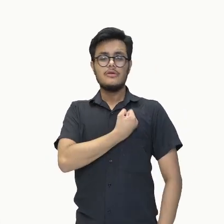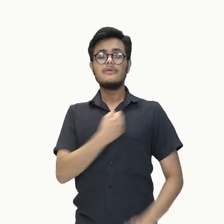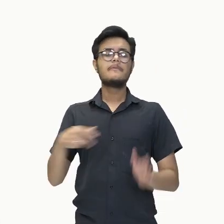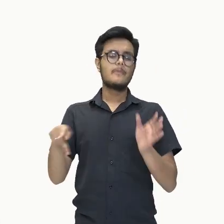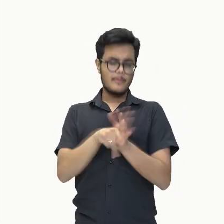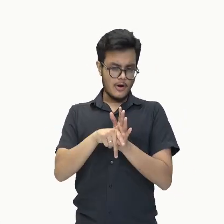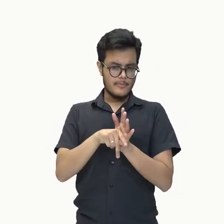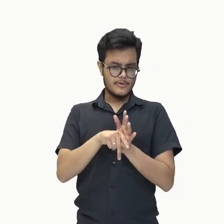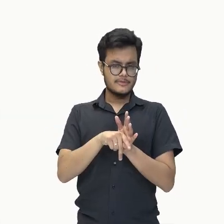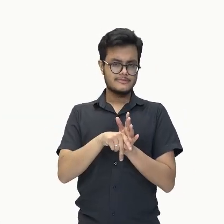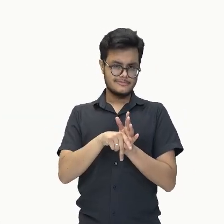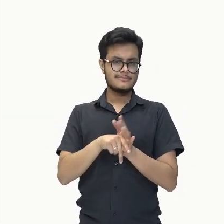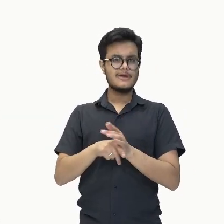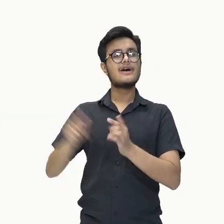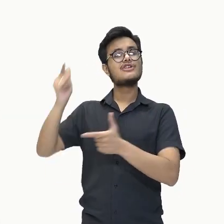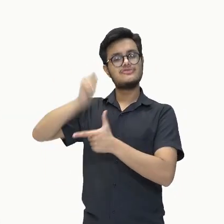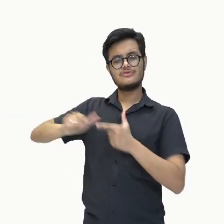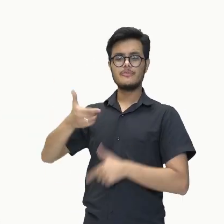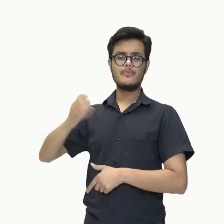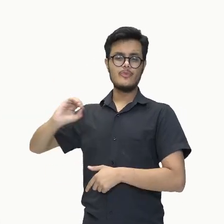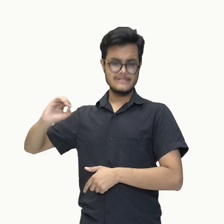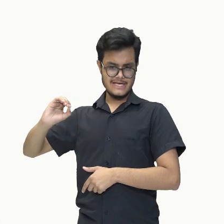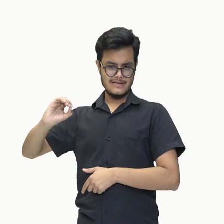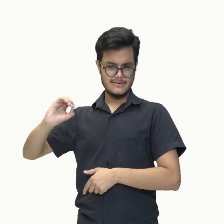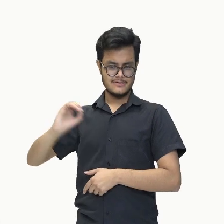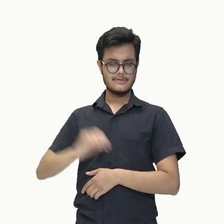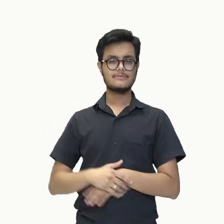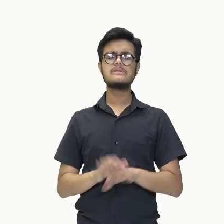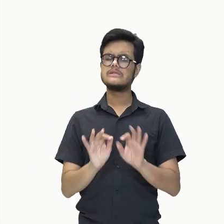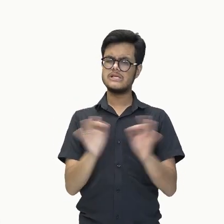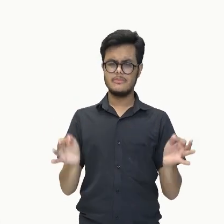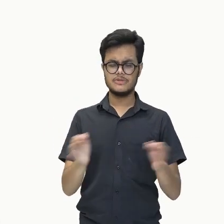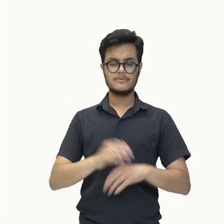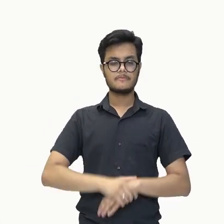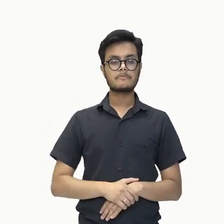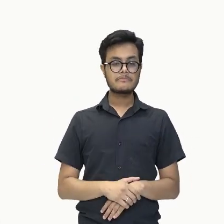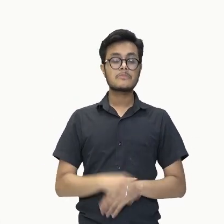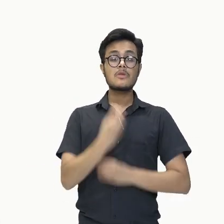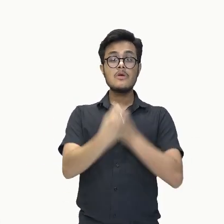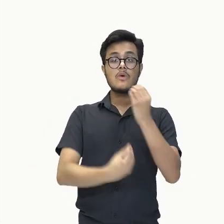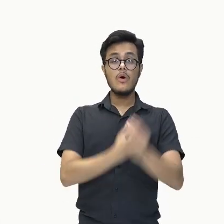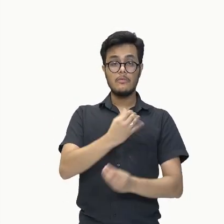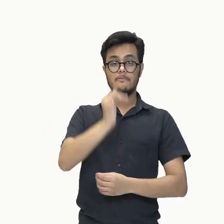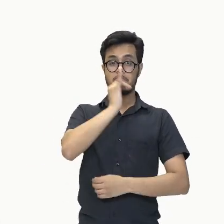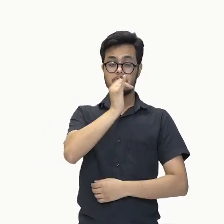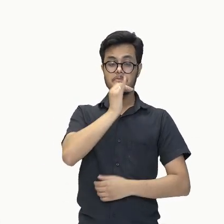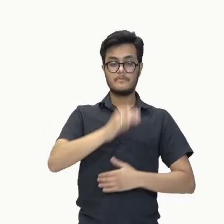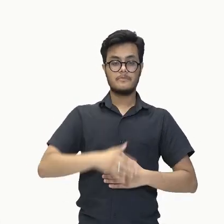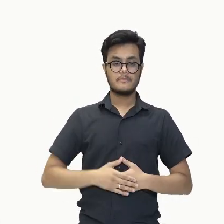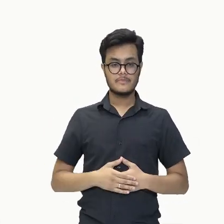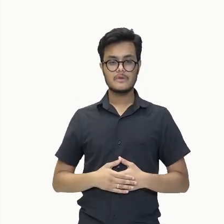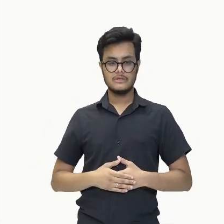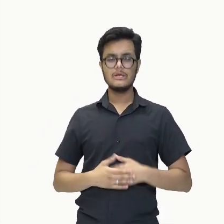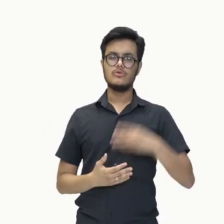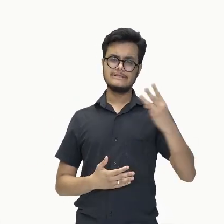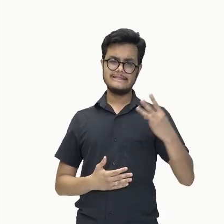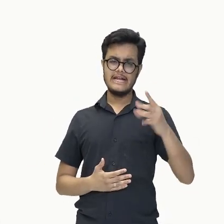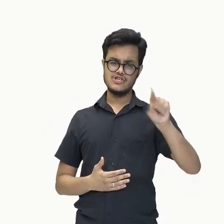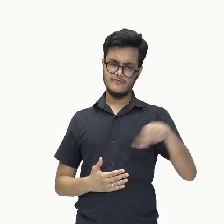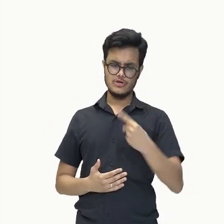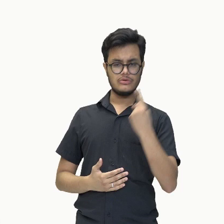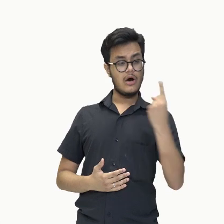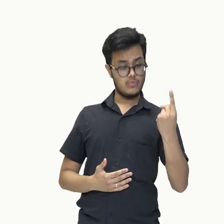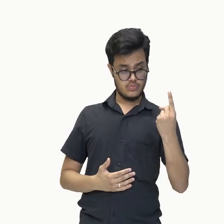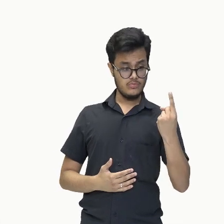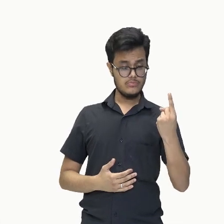decimais. Como é que nós fazemos isso? Muito simples. Só vamos pegar o número que está escrito em